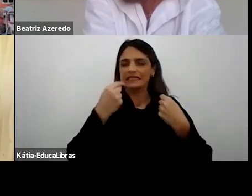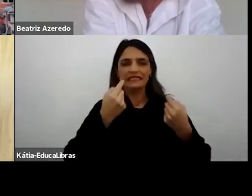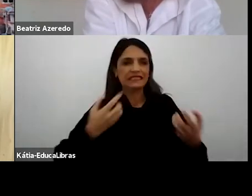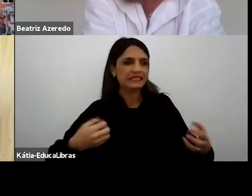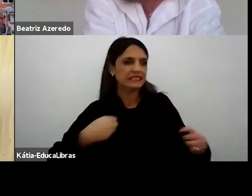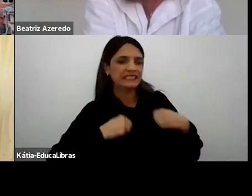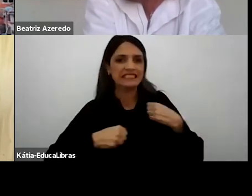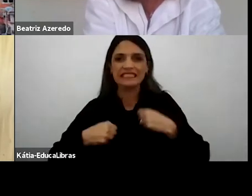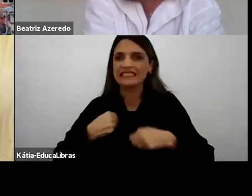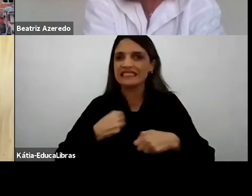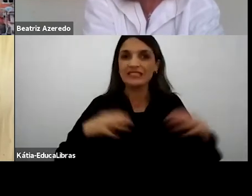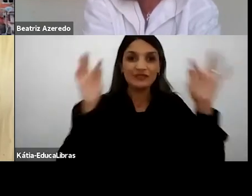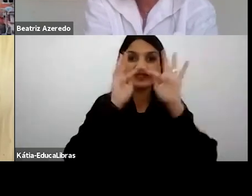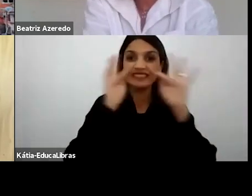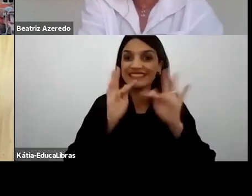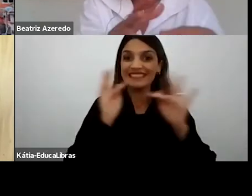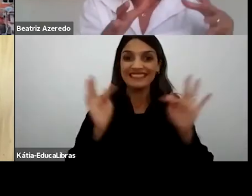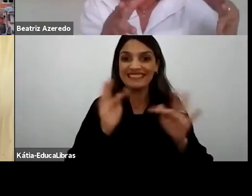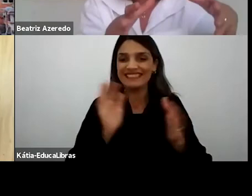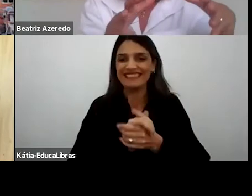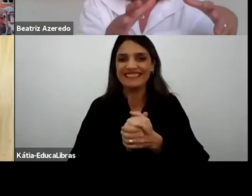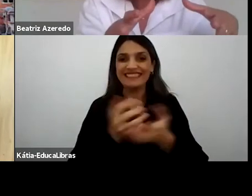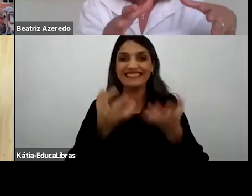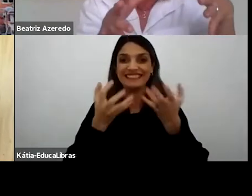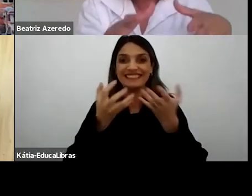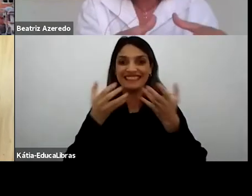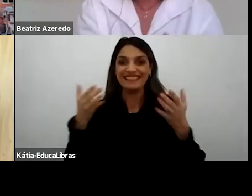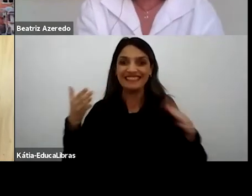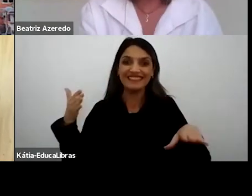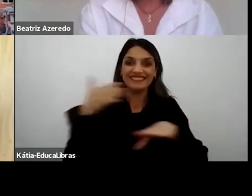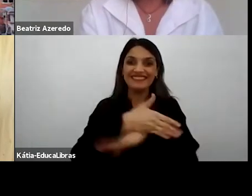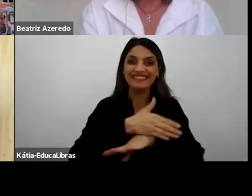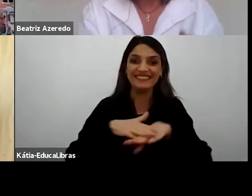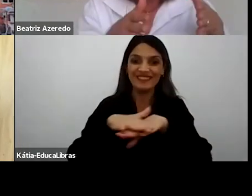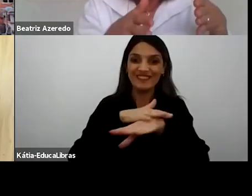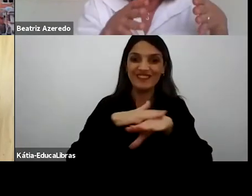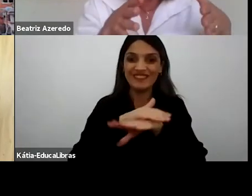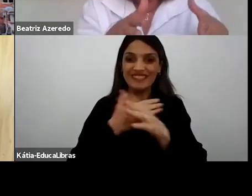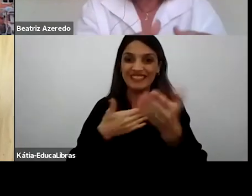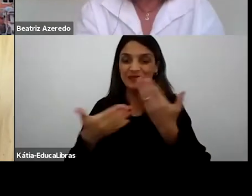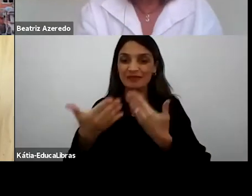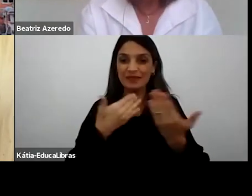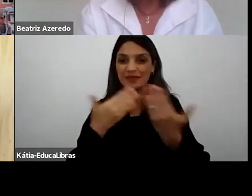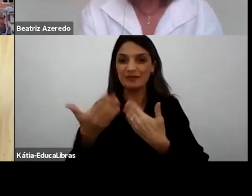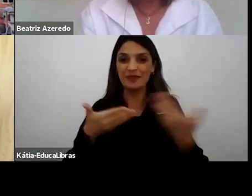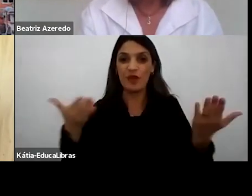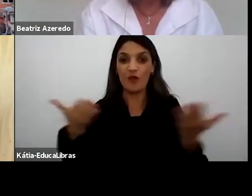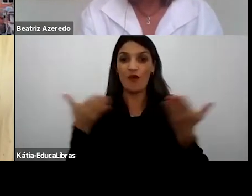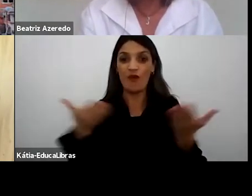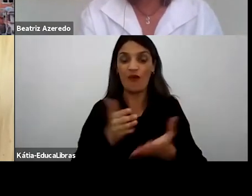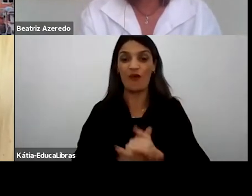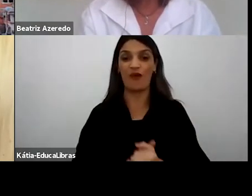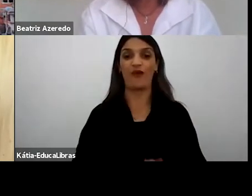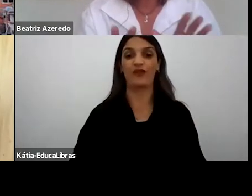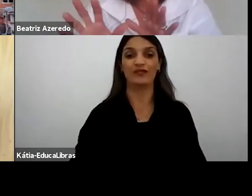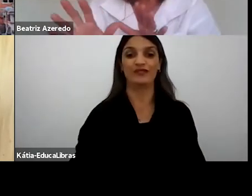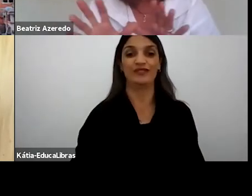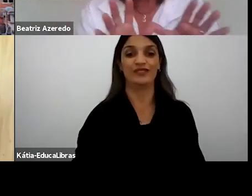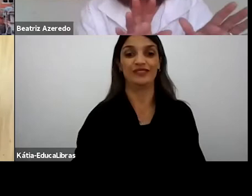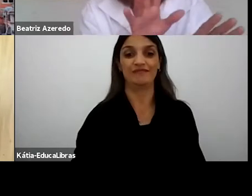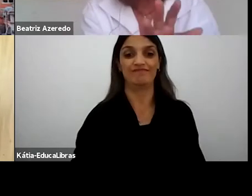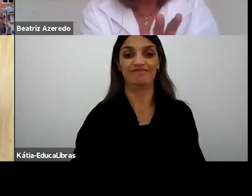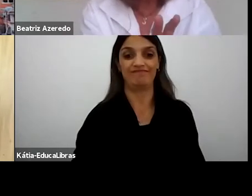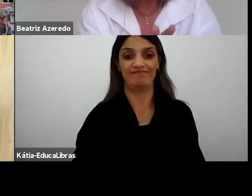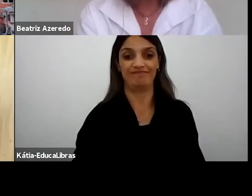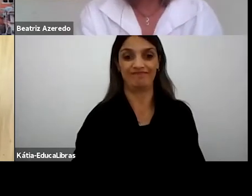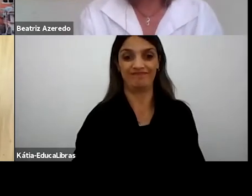da Roberta, da Thaís, louca para entrar nessa conversa, vamos dizer, aqui hoje, agora, né, no meio da pandemia, mas